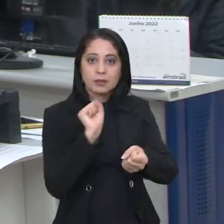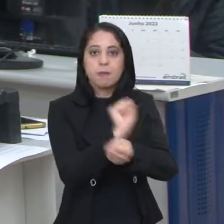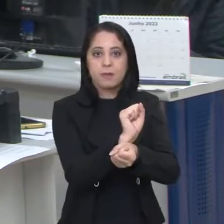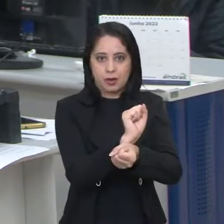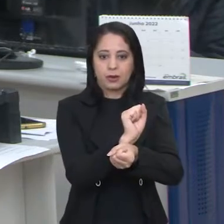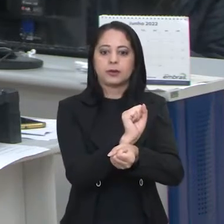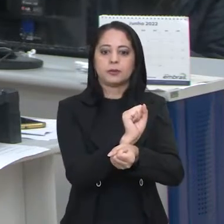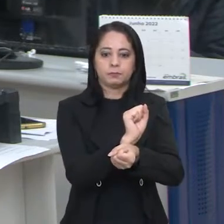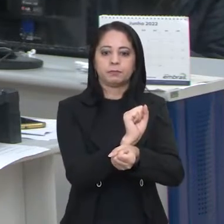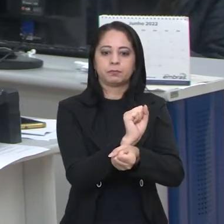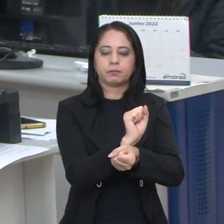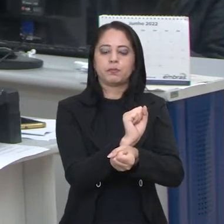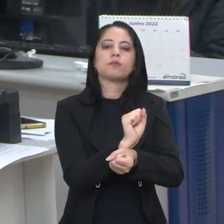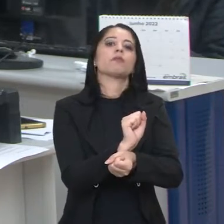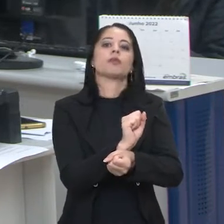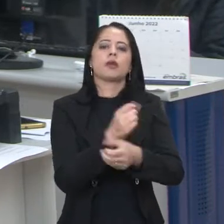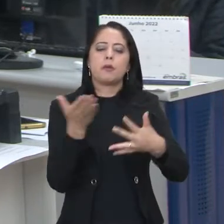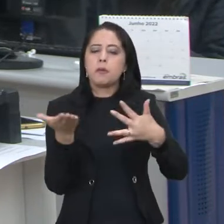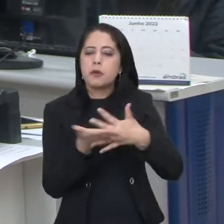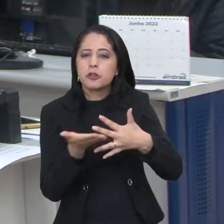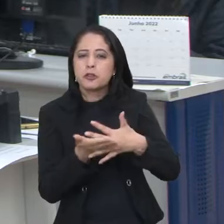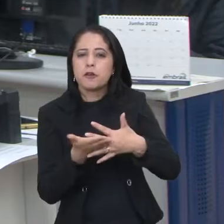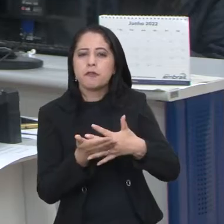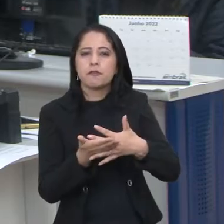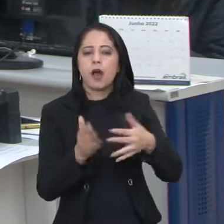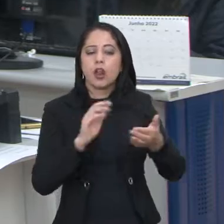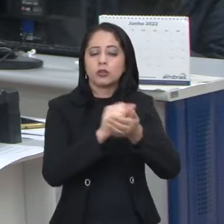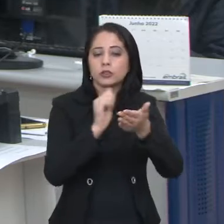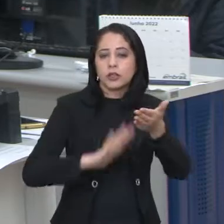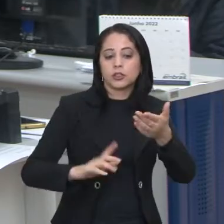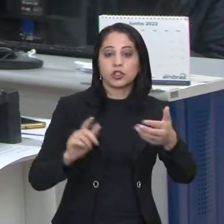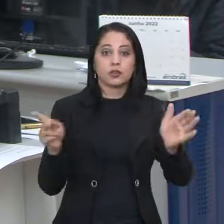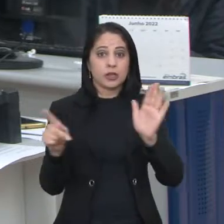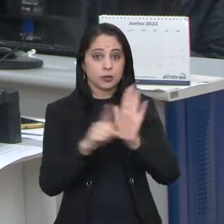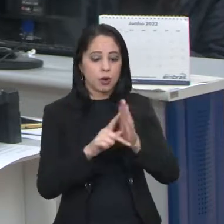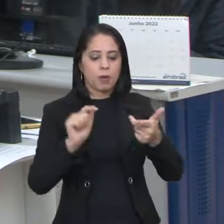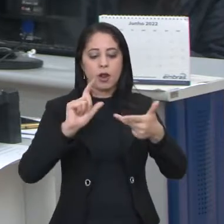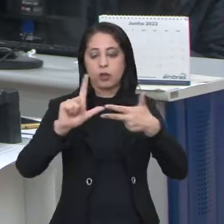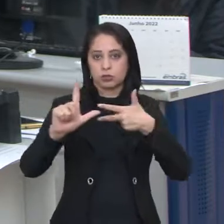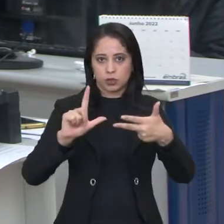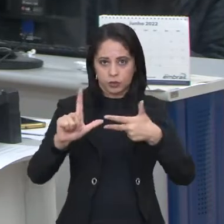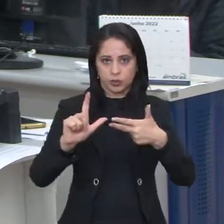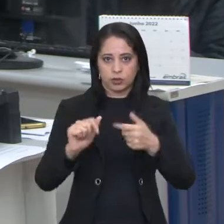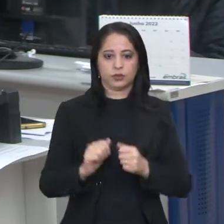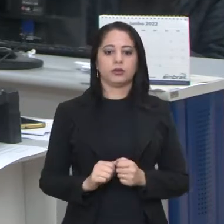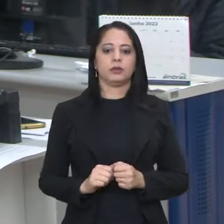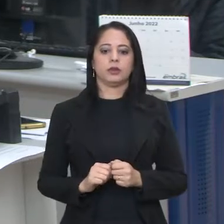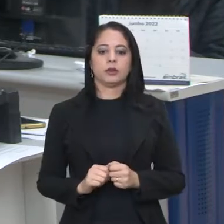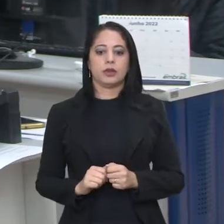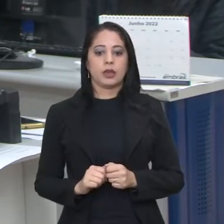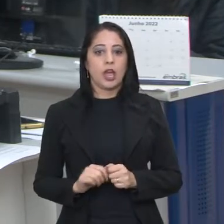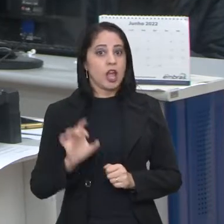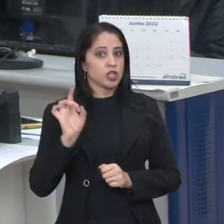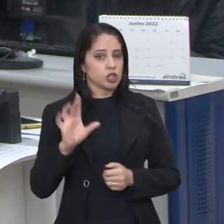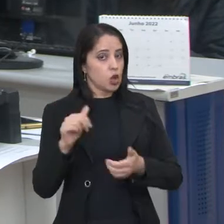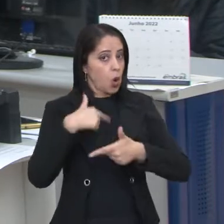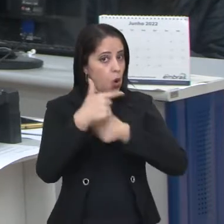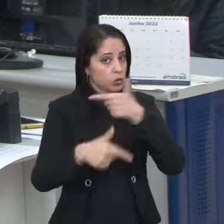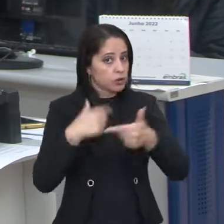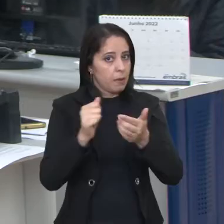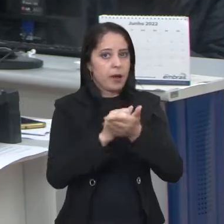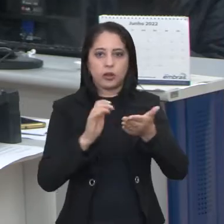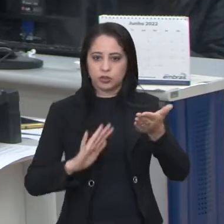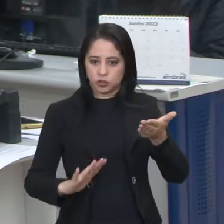recesso parlamentar, que é uma pausa das atividades legislativas. Ainda assim, essa é uma pausa apenas dos